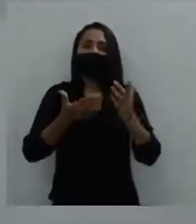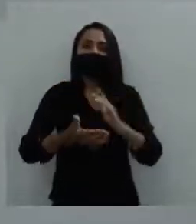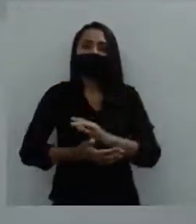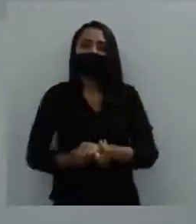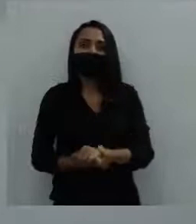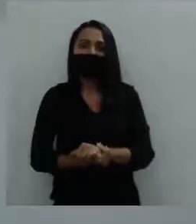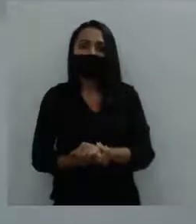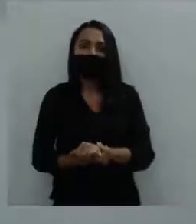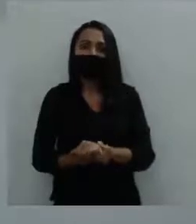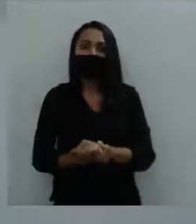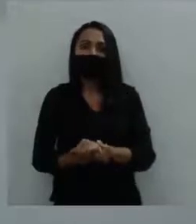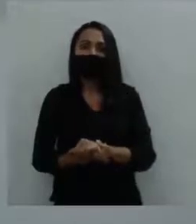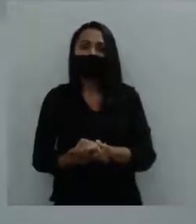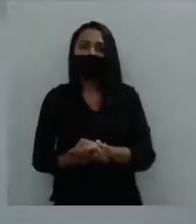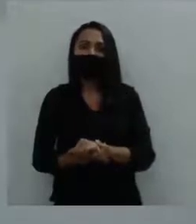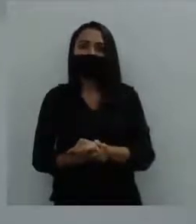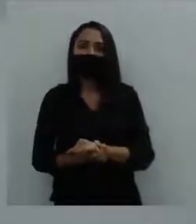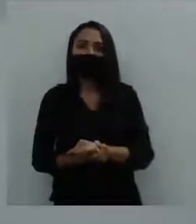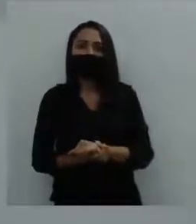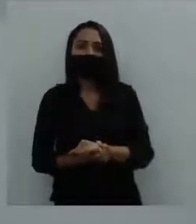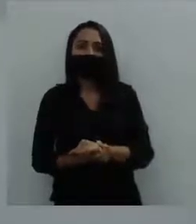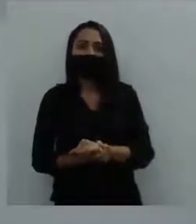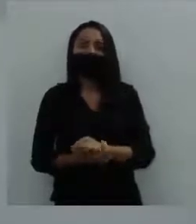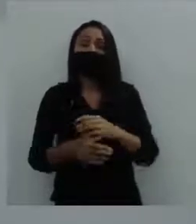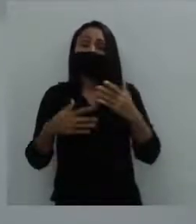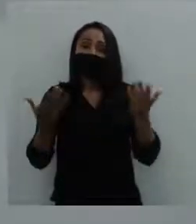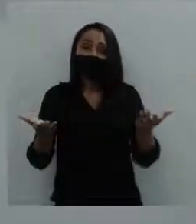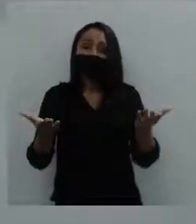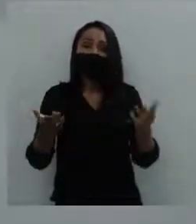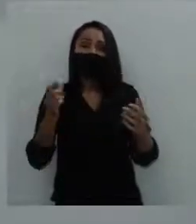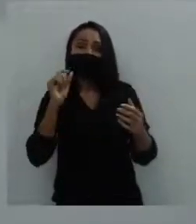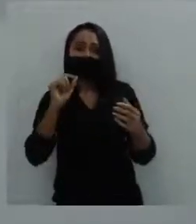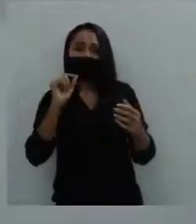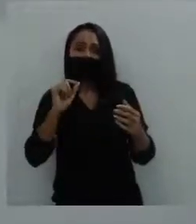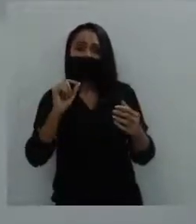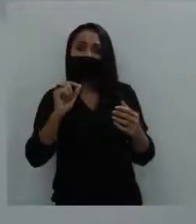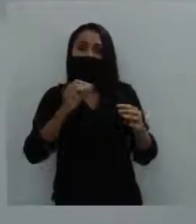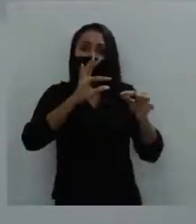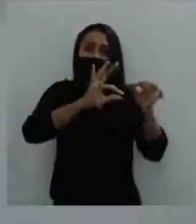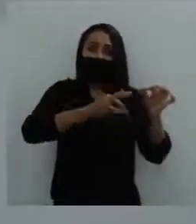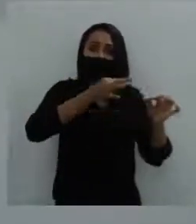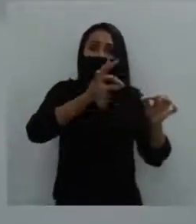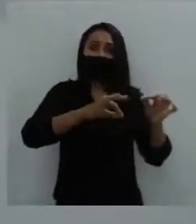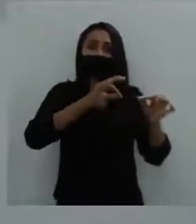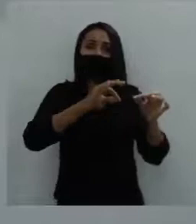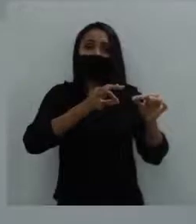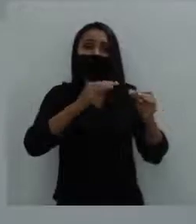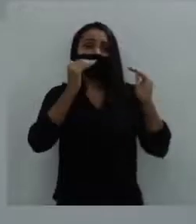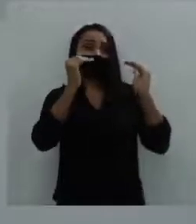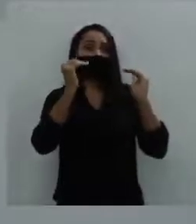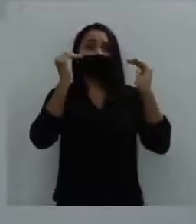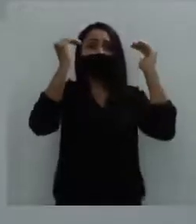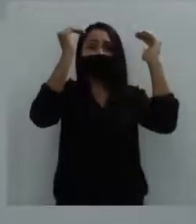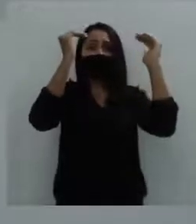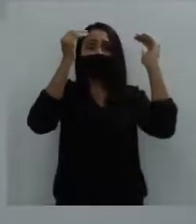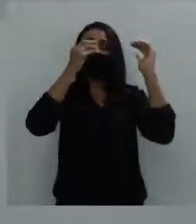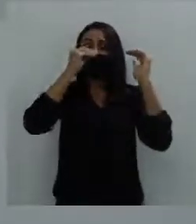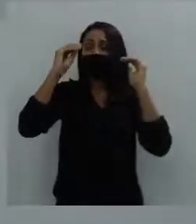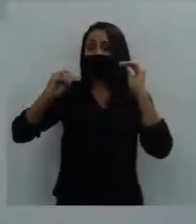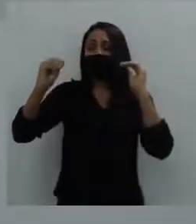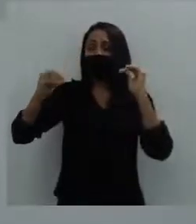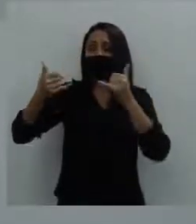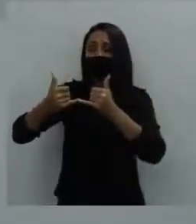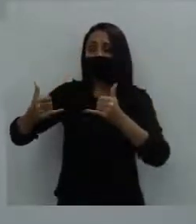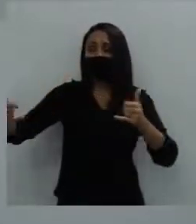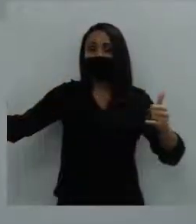não abro o caminho para ninguém. Isso era justamente o que? A agulha, soberba, com orgulho, menosprezando a linha.